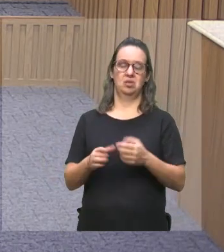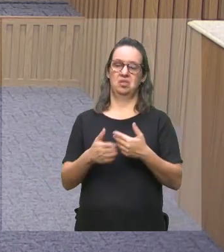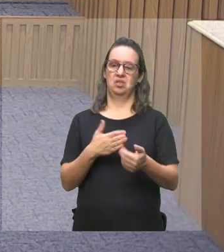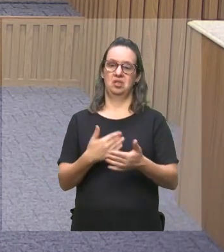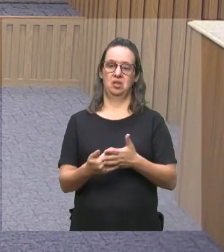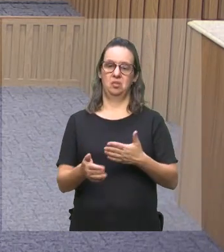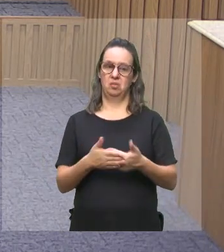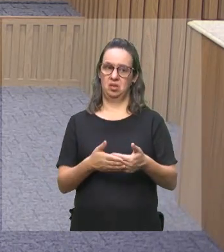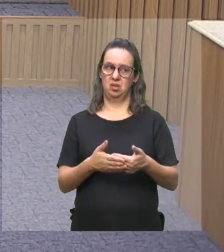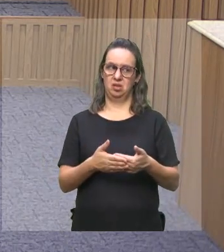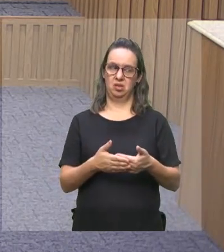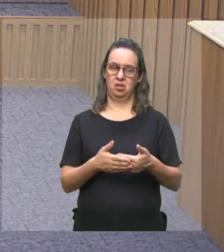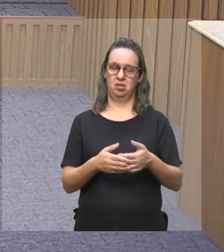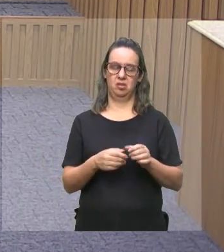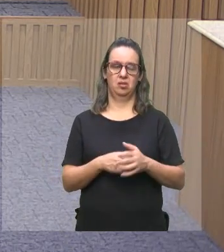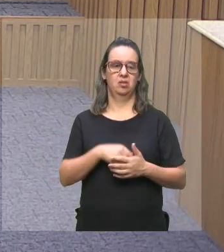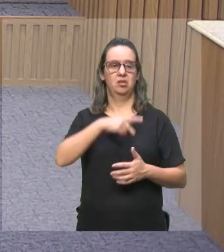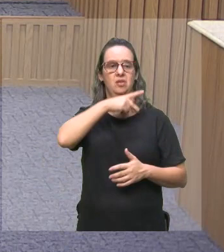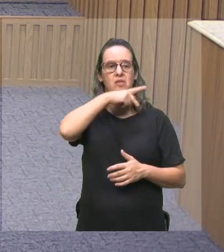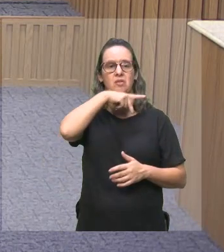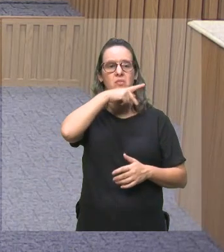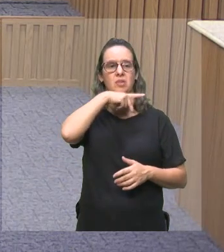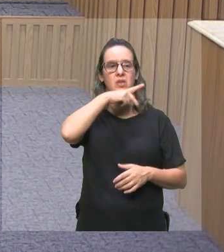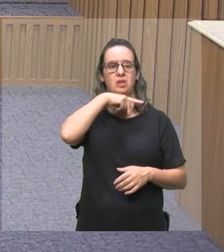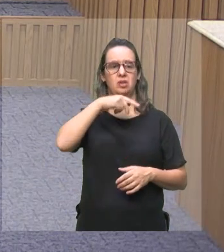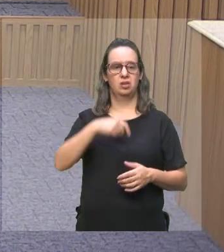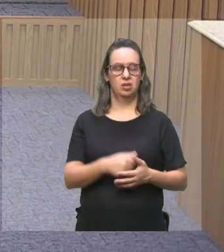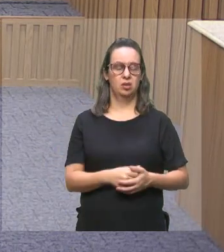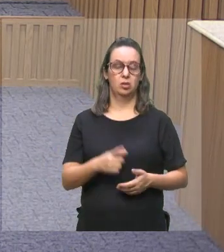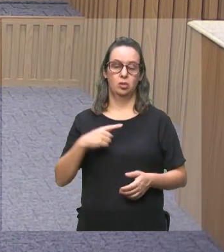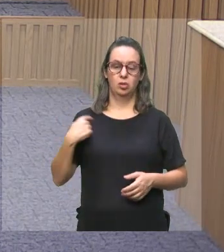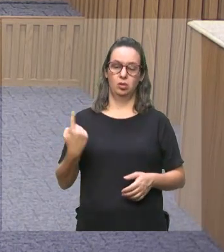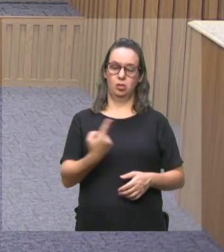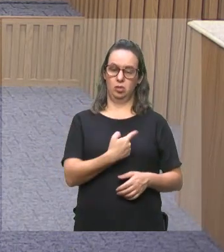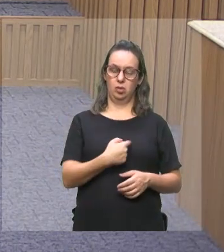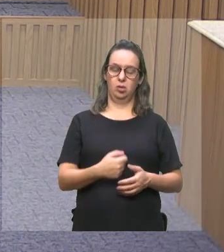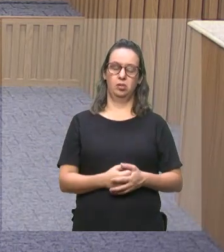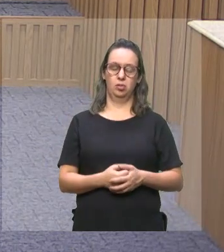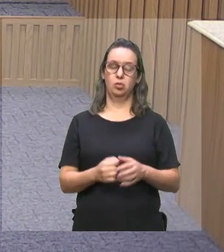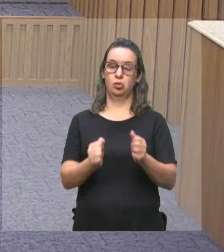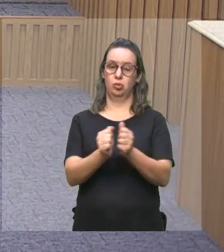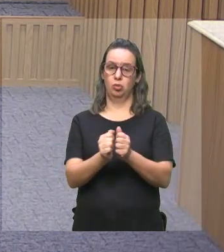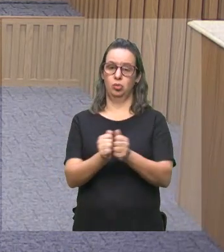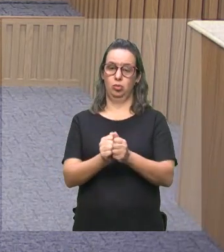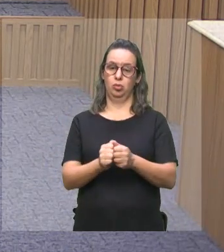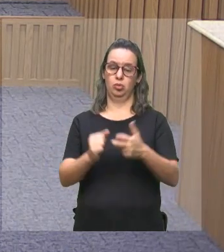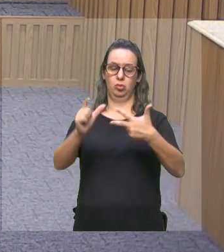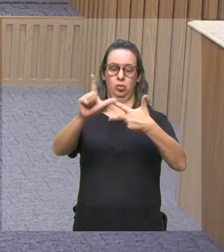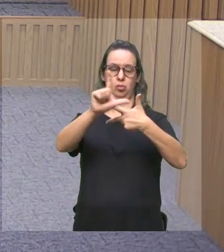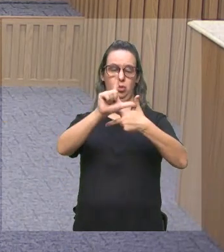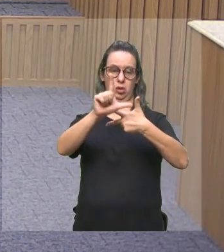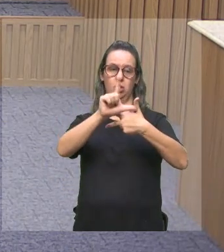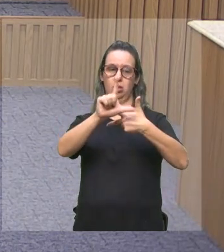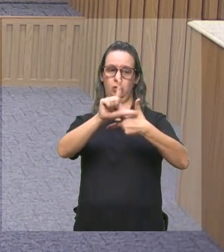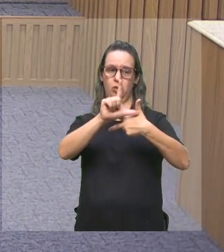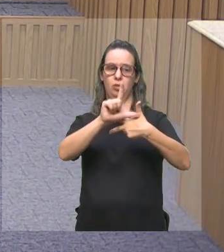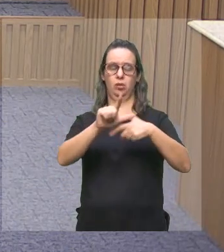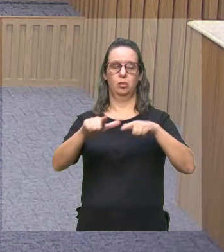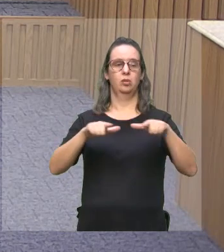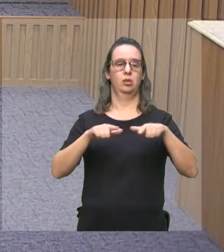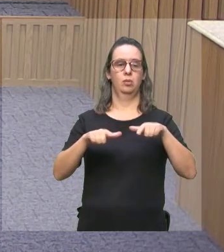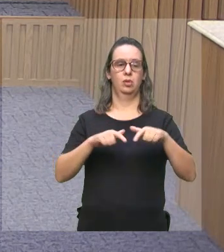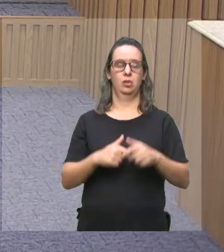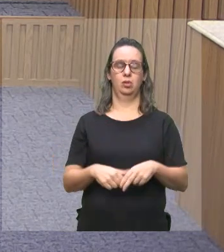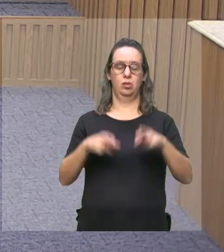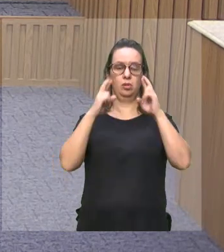partidária ou de ideologia política, nós fazemos parte do mesmo poder, né? E o respeito